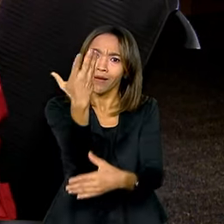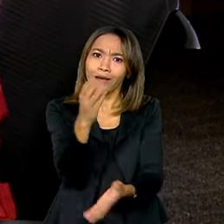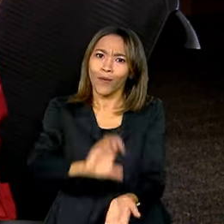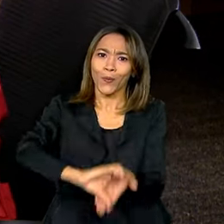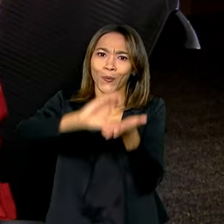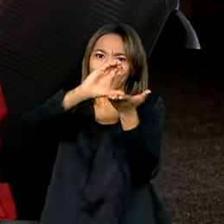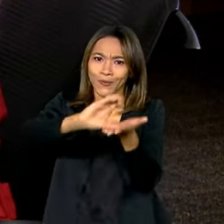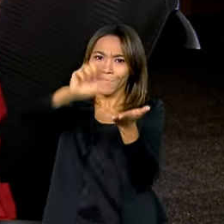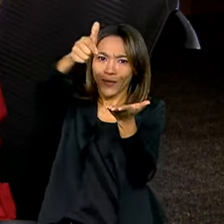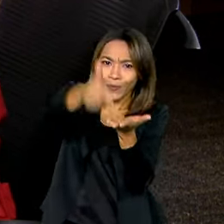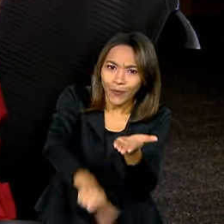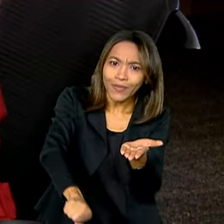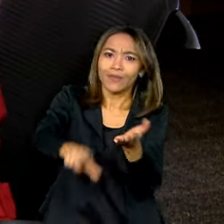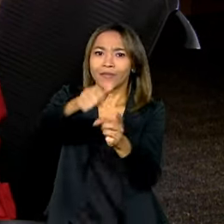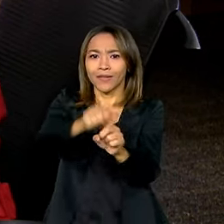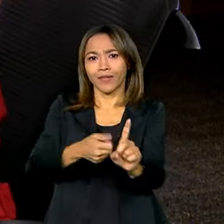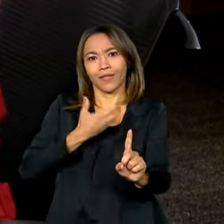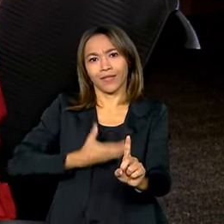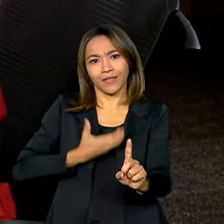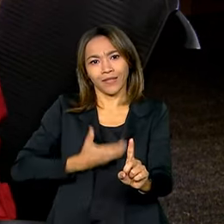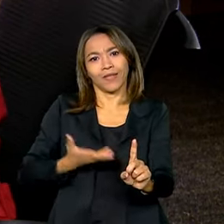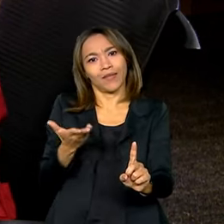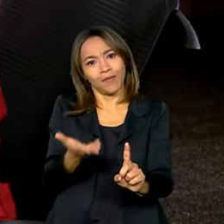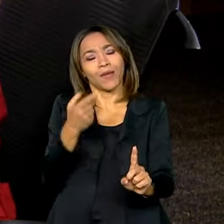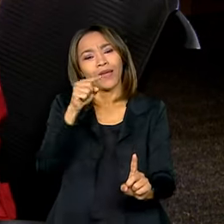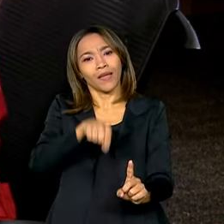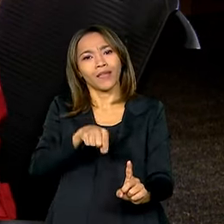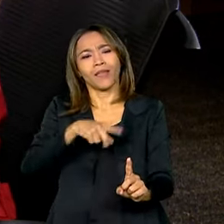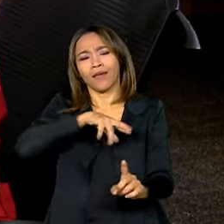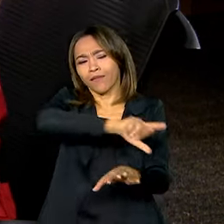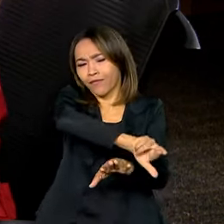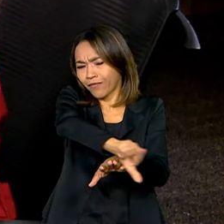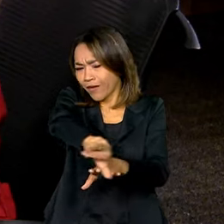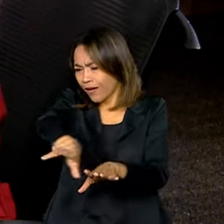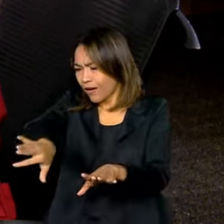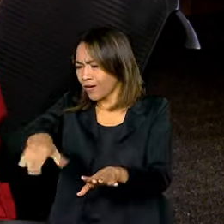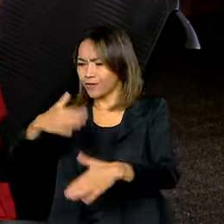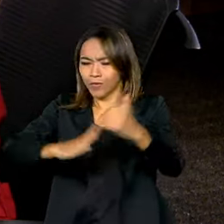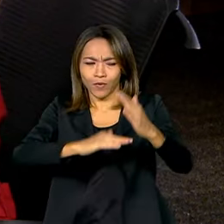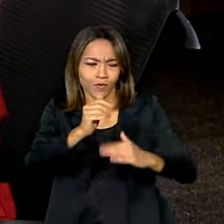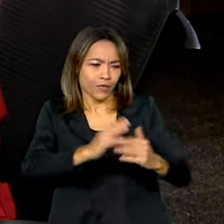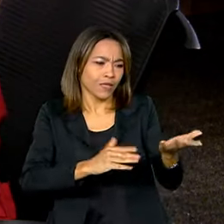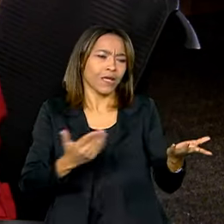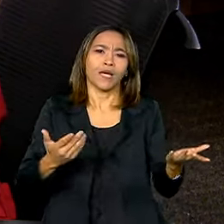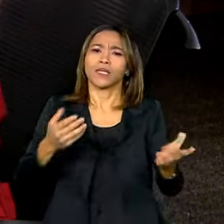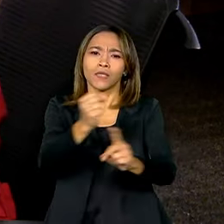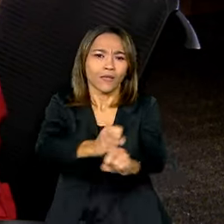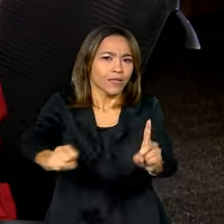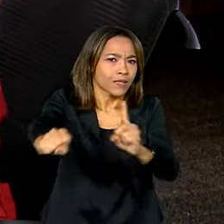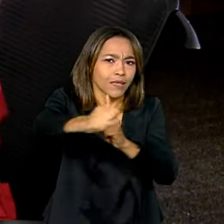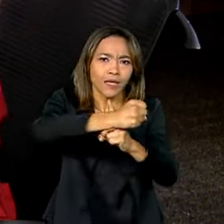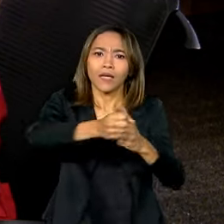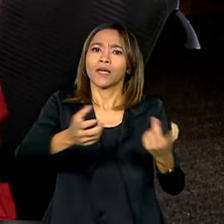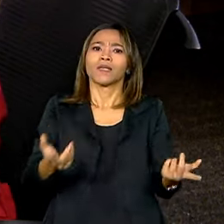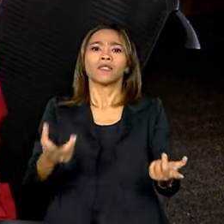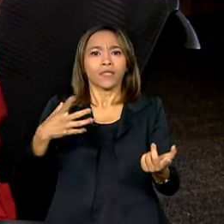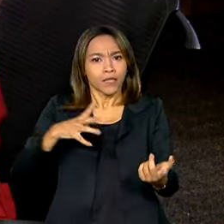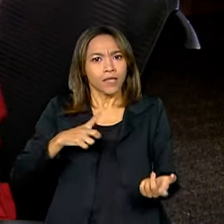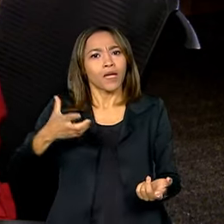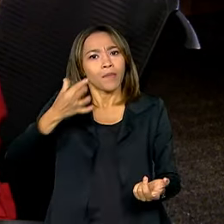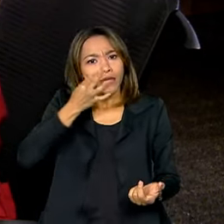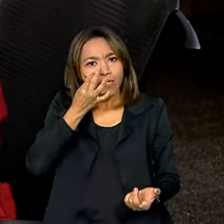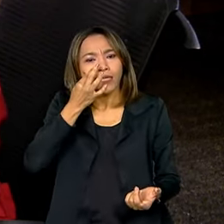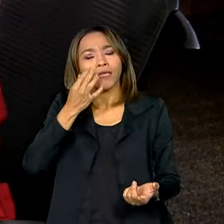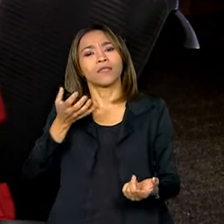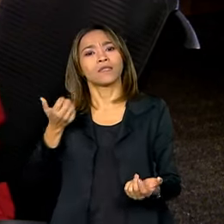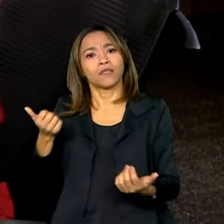é, novamente o Conselho Nacional da Pesca, que tem entidades da sociedade civil, que tem a presença das confederações da pesca